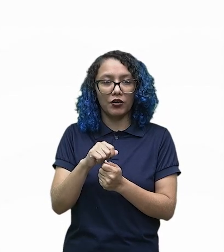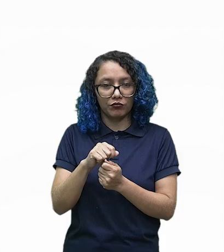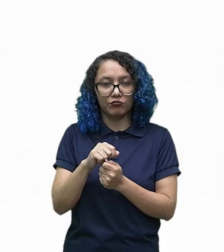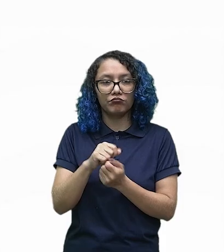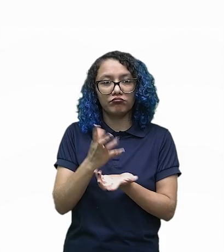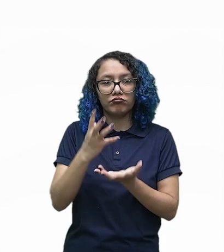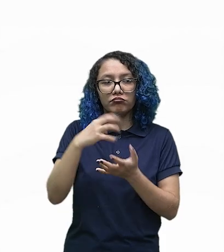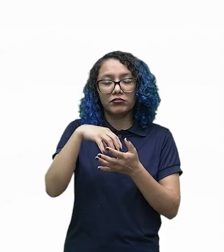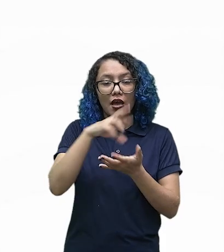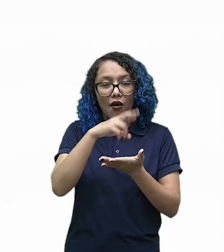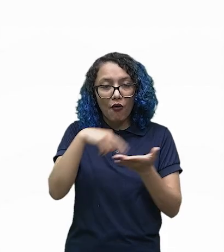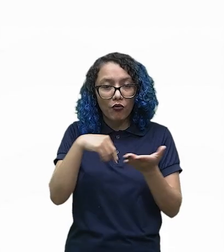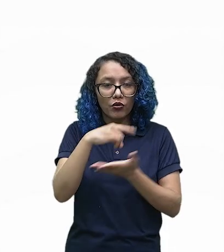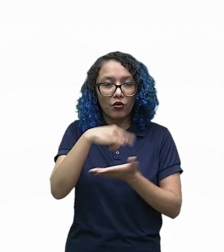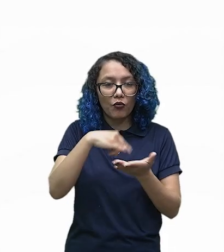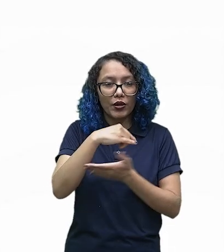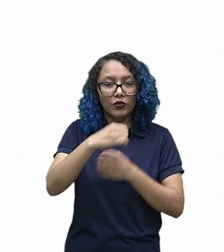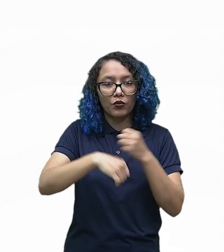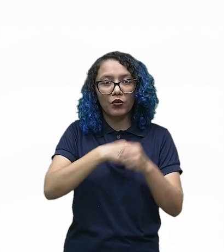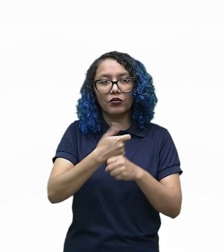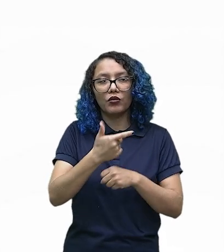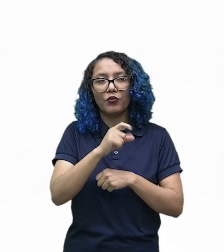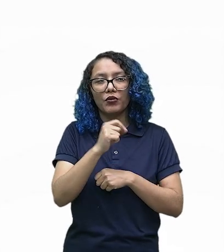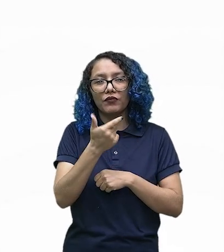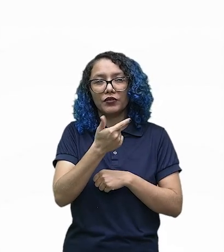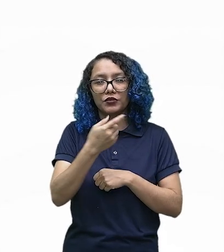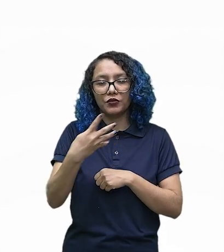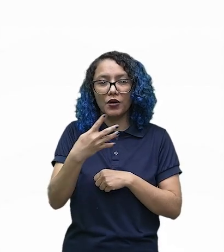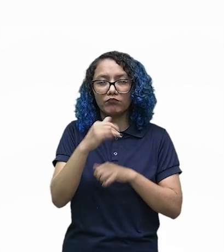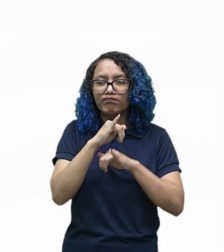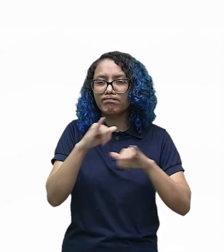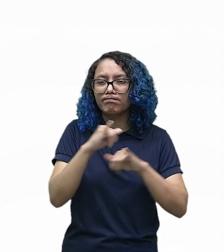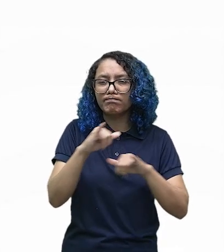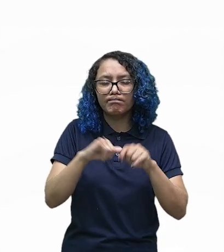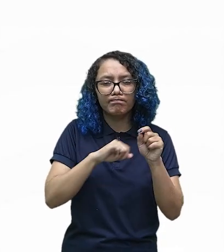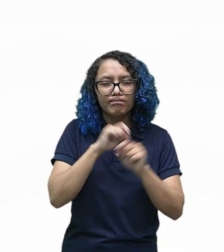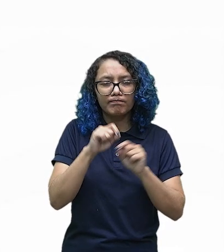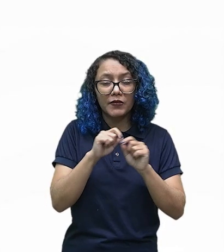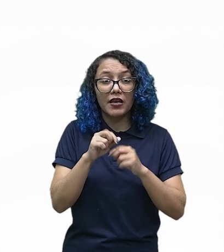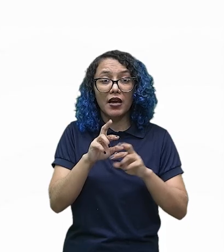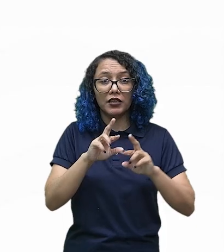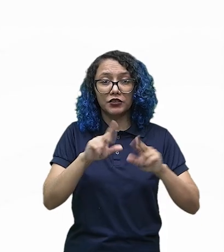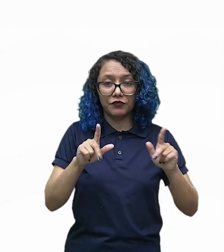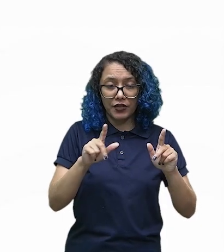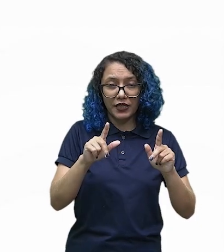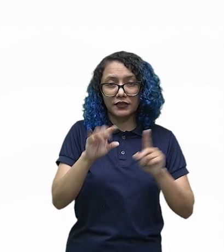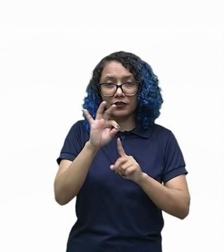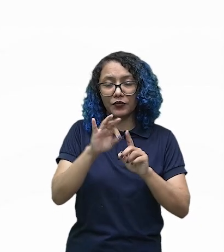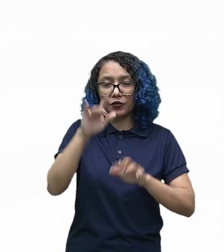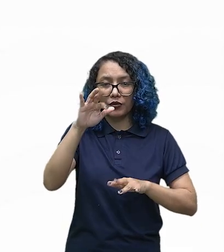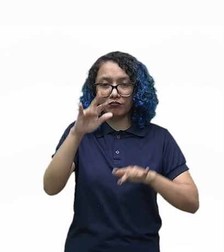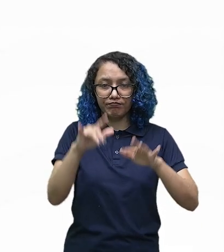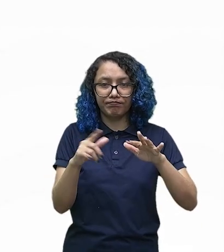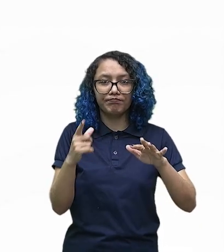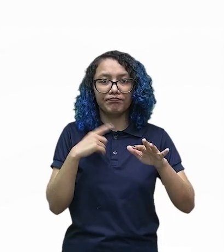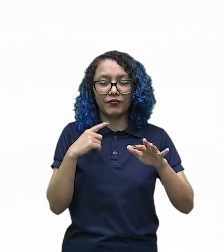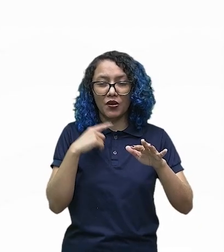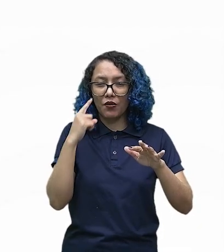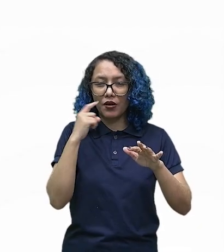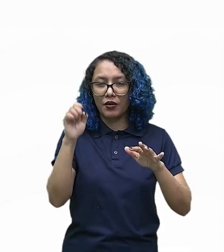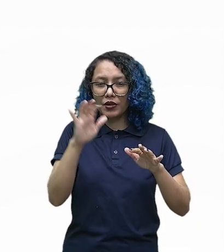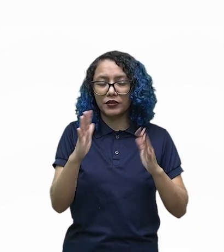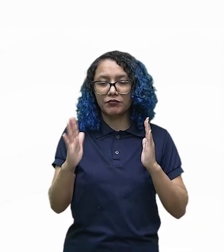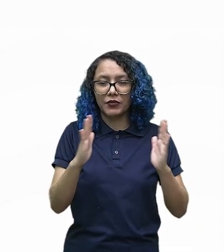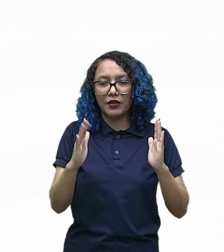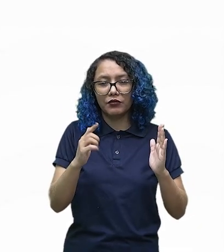de 2024 que ele disse o quê para a gente? Que há uma diferença de temperatura média global ali na nossa imagem, entre os